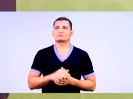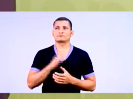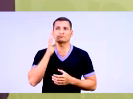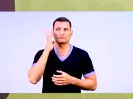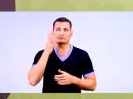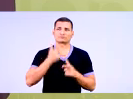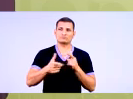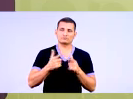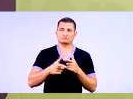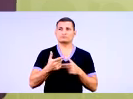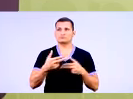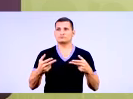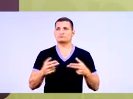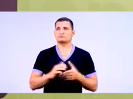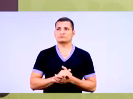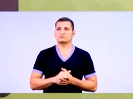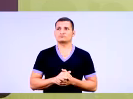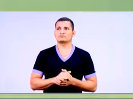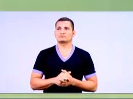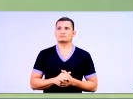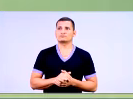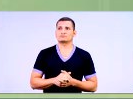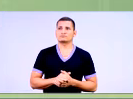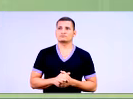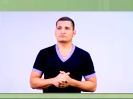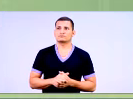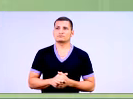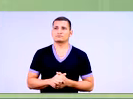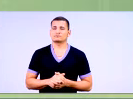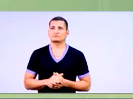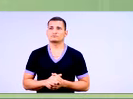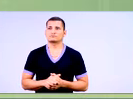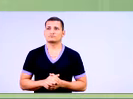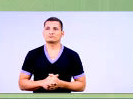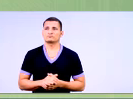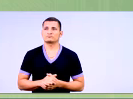até um problema. Então, hacker é,